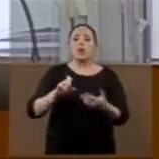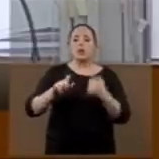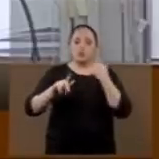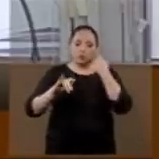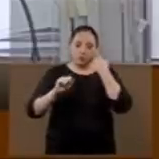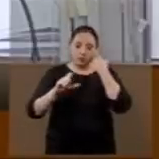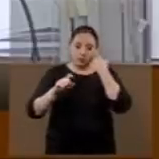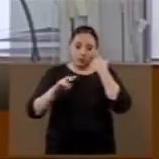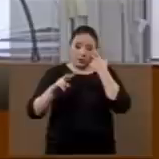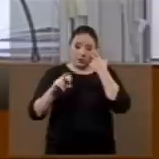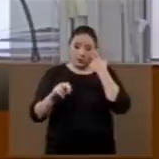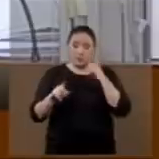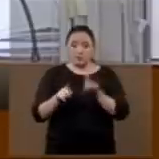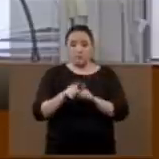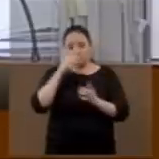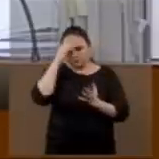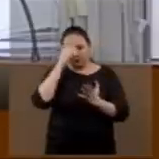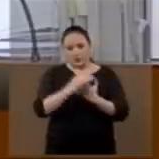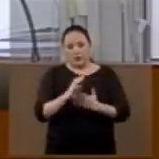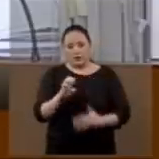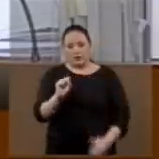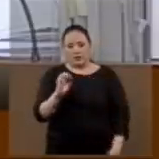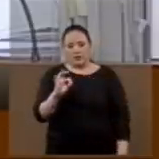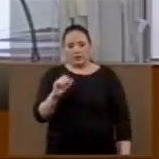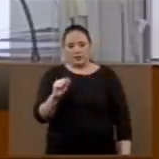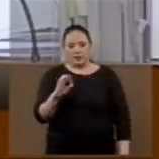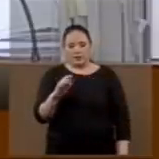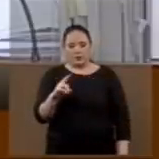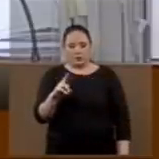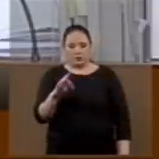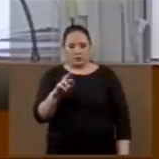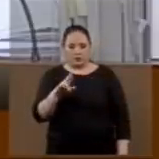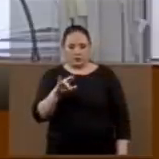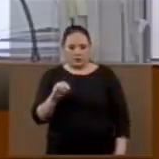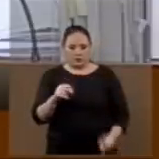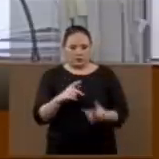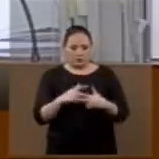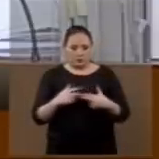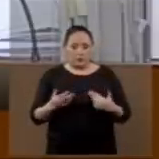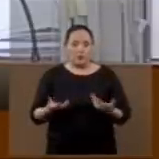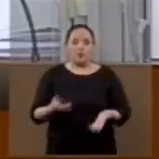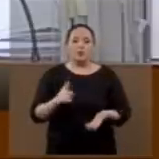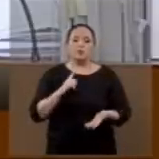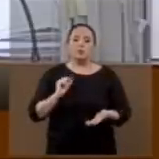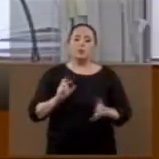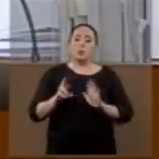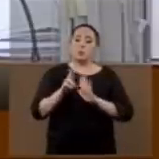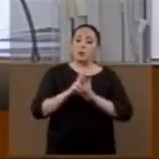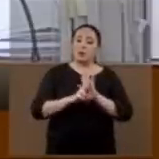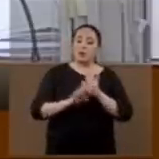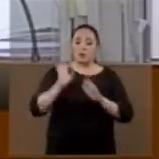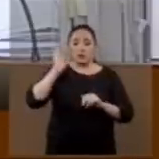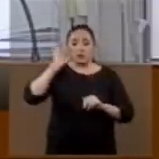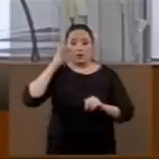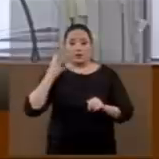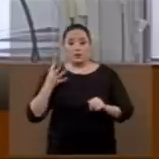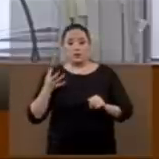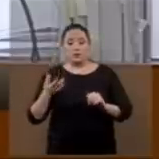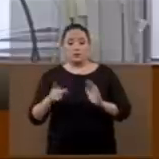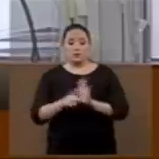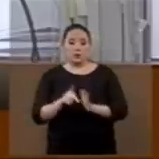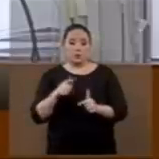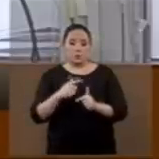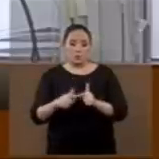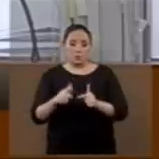também regulamentar e estatutário. Desenvolve-se o trabalho concretizador de forma a obter uma norma de decisão solucionadora dos